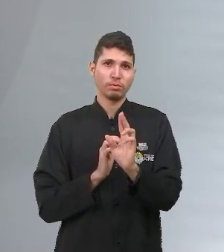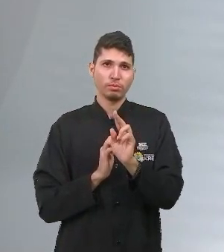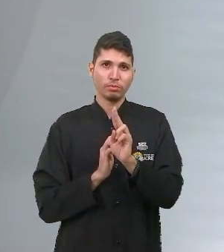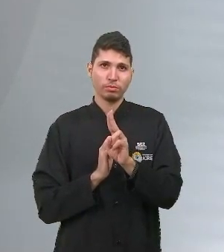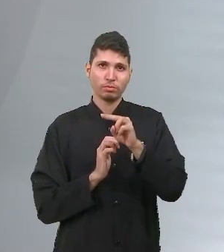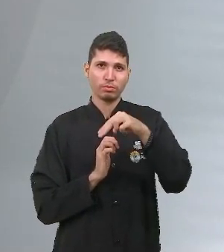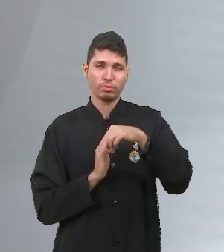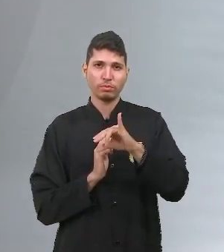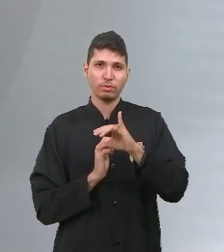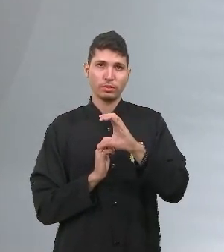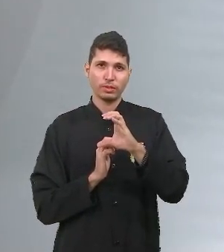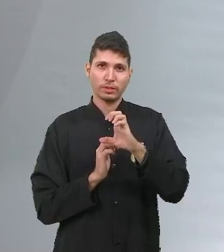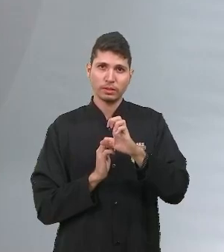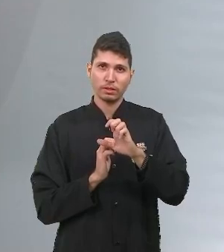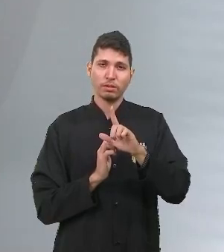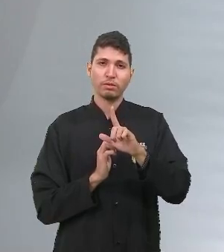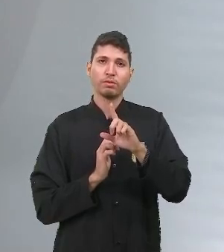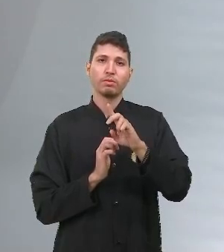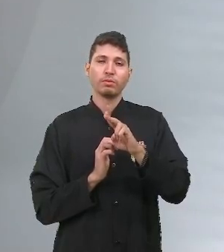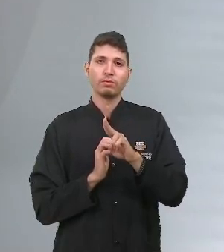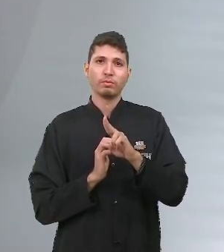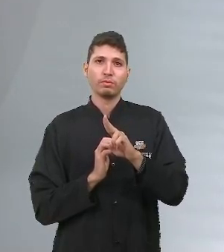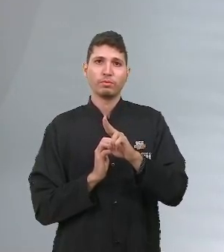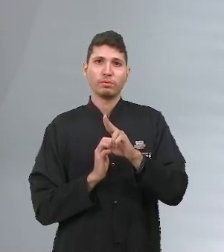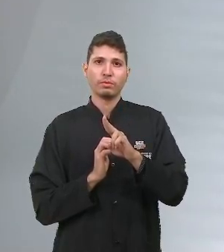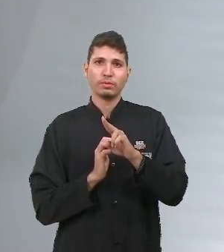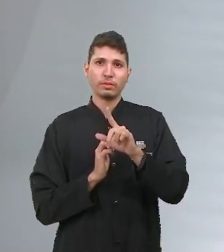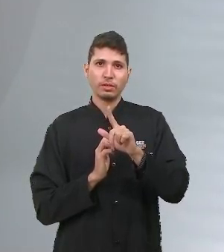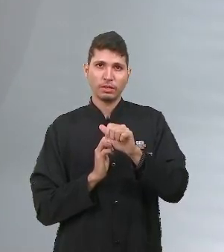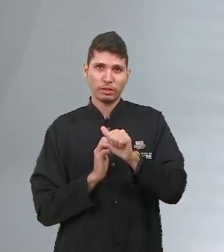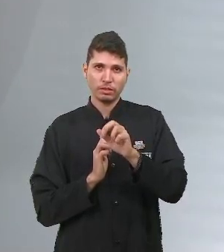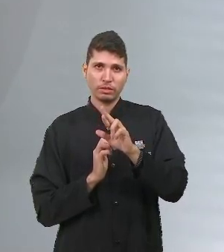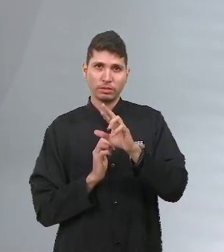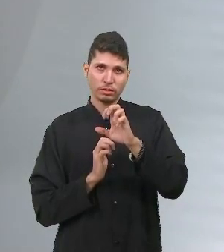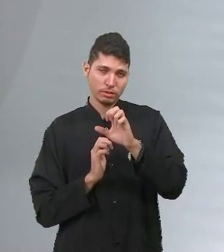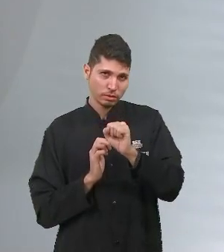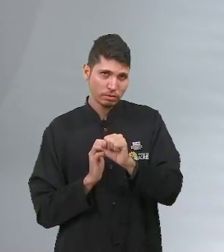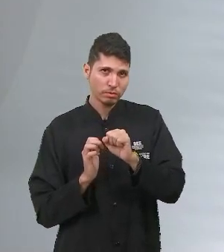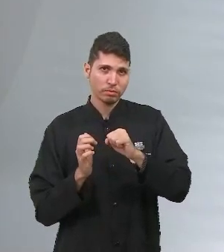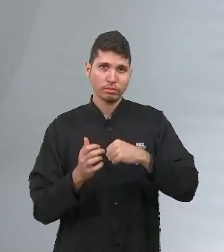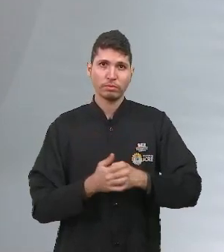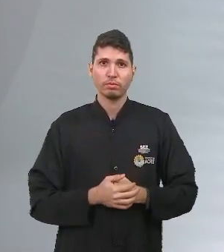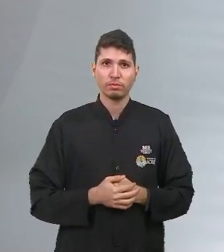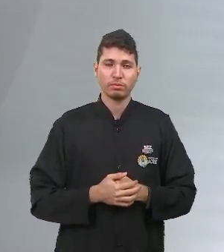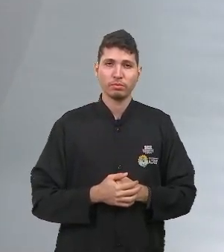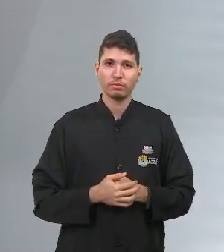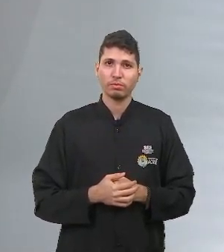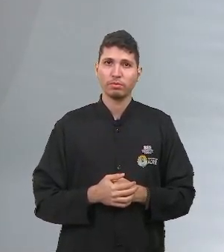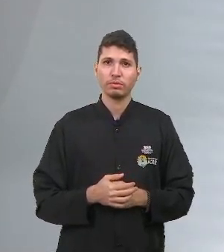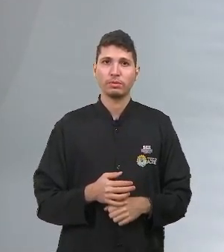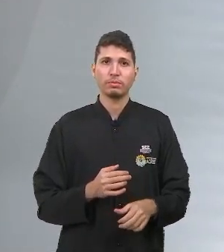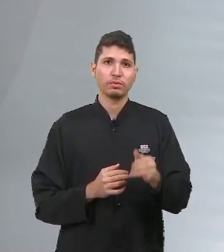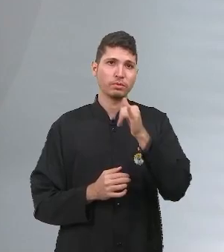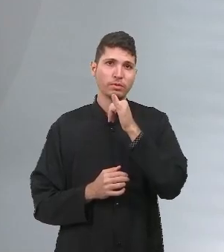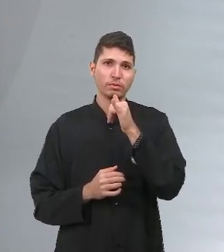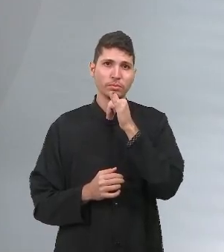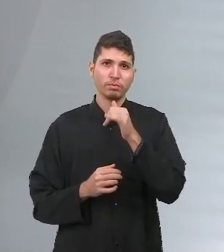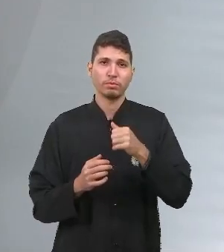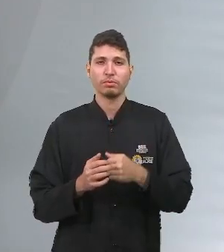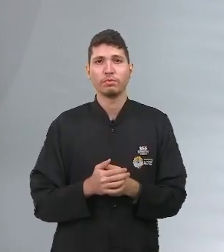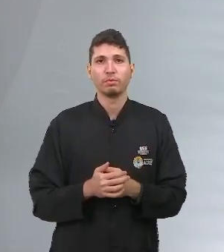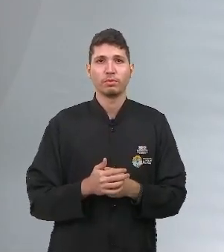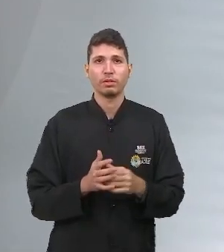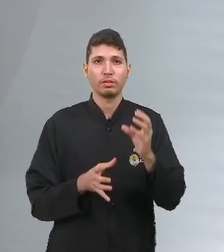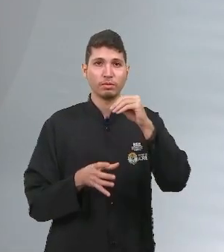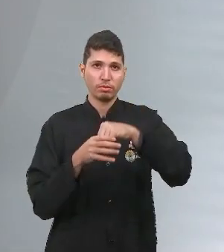os protozoários. Os protozoários que vivem no rumen dos ruminantes, ou seja, da vaca. Ok?